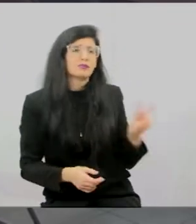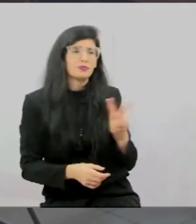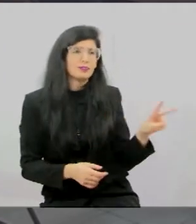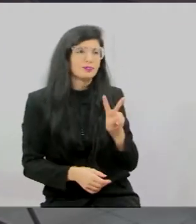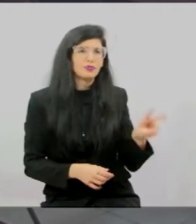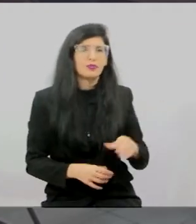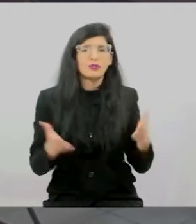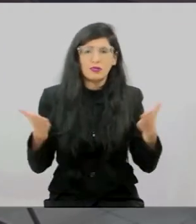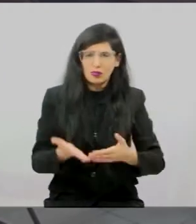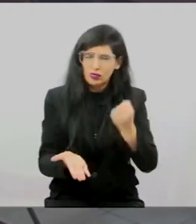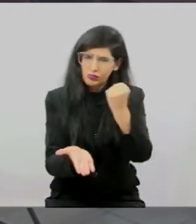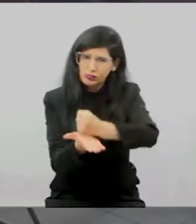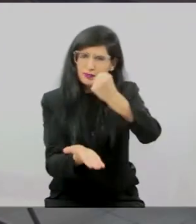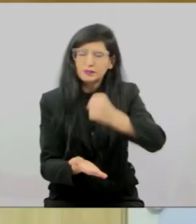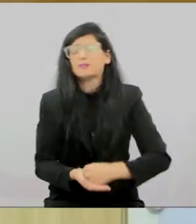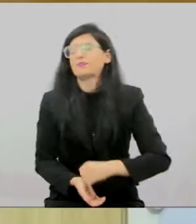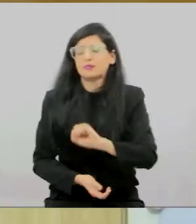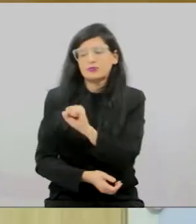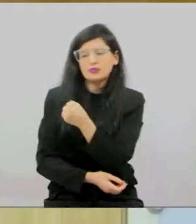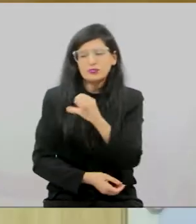sessão foram protocolados